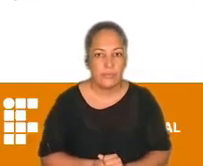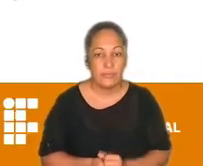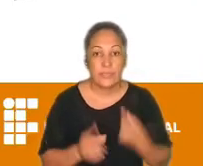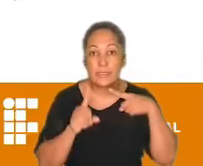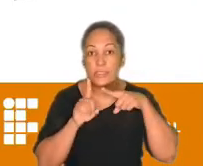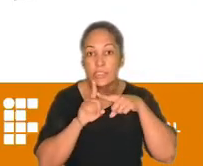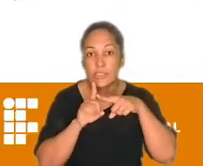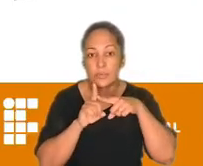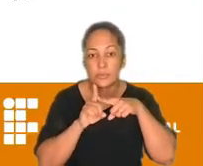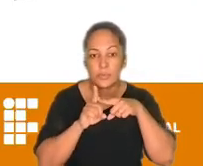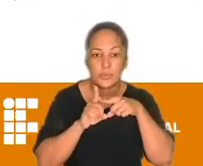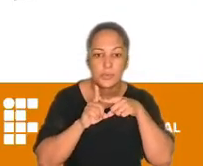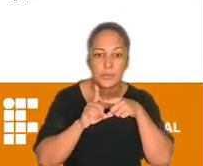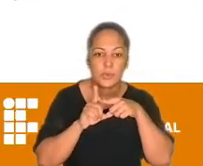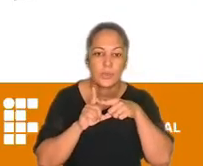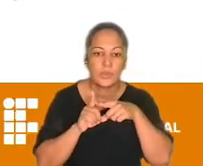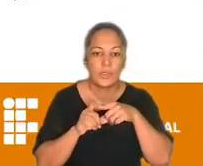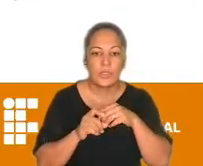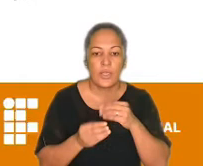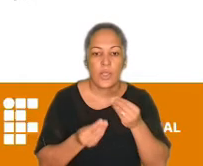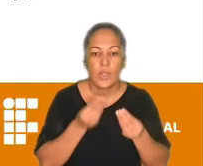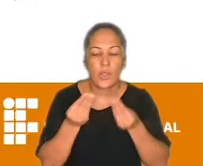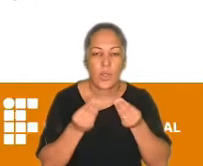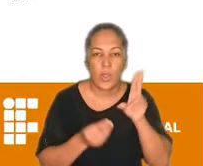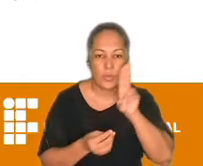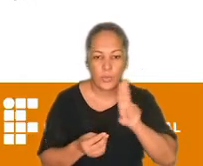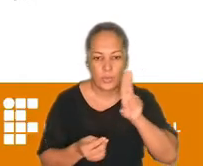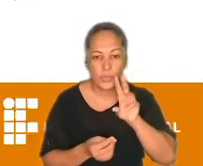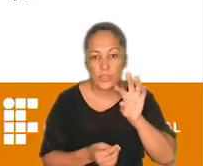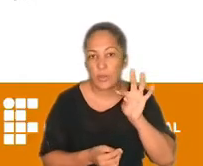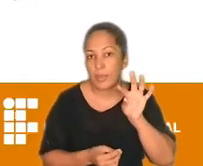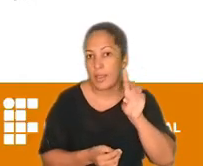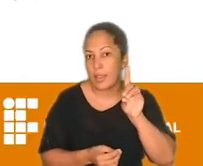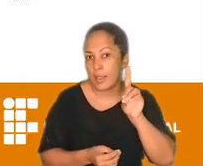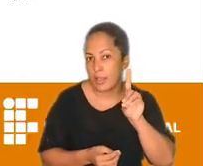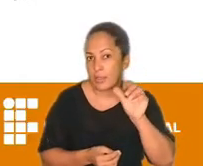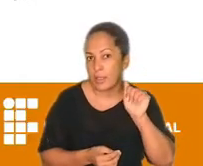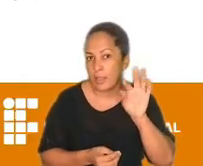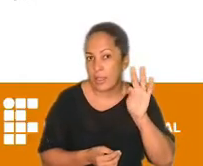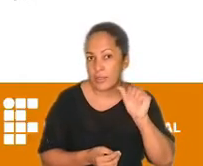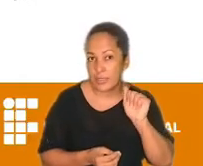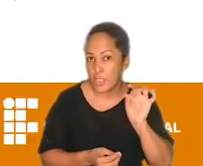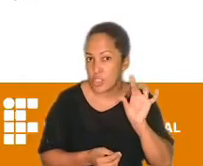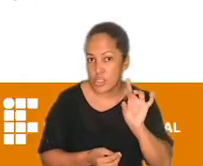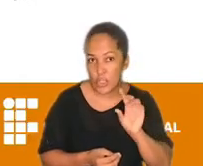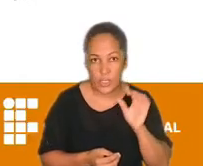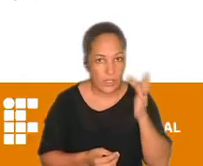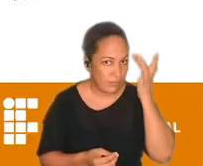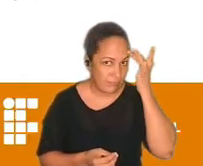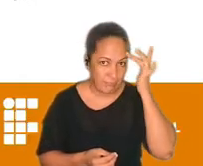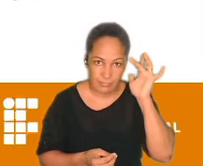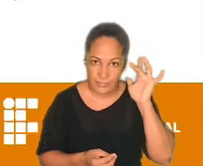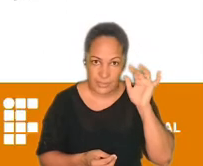tipo date é utilizado somente para datas, tá? Ele não aceita receber números,